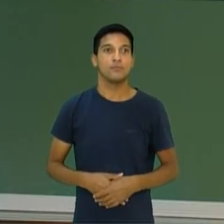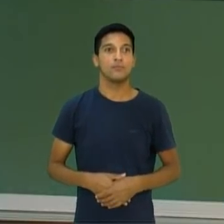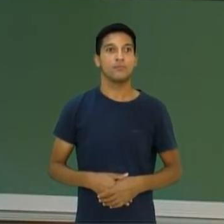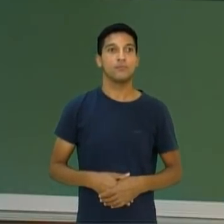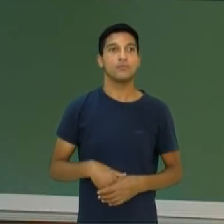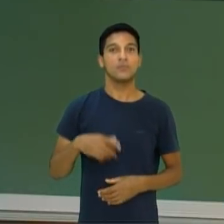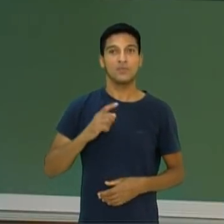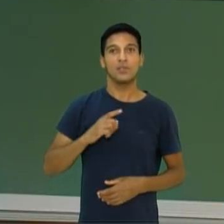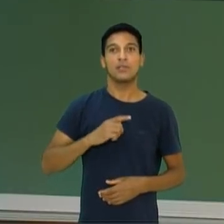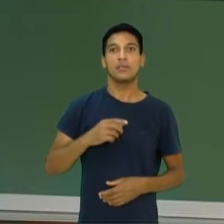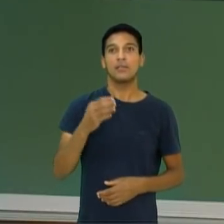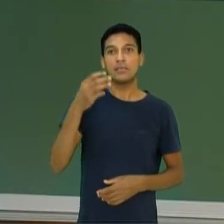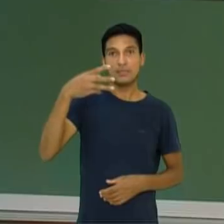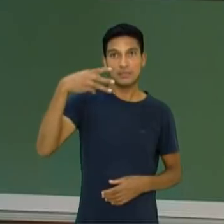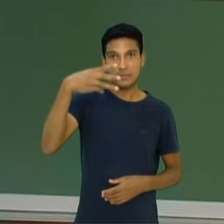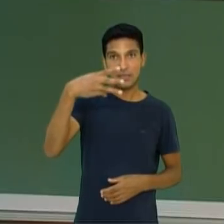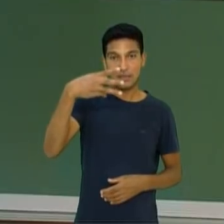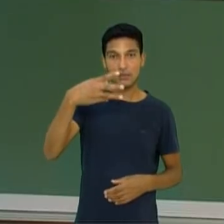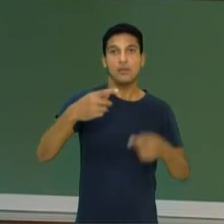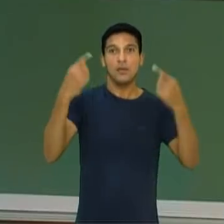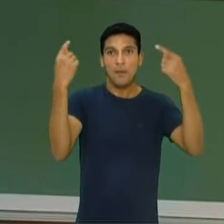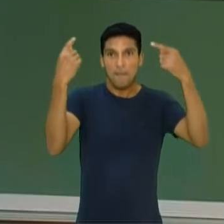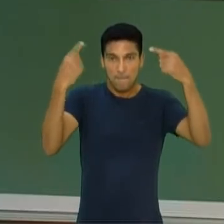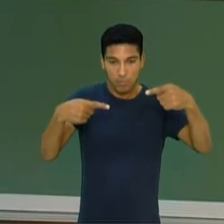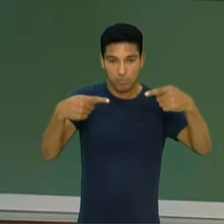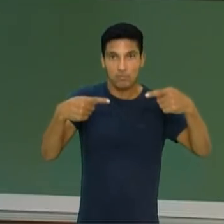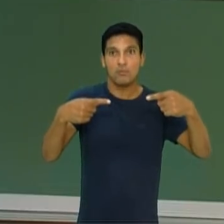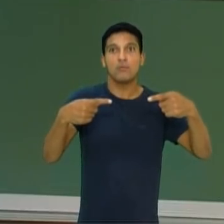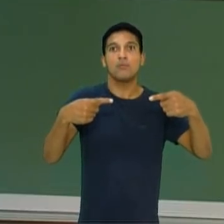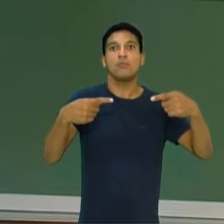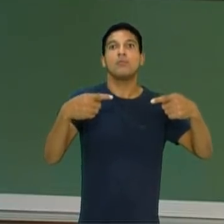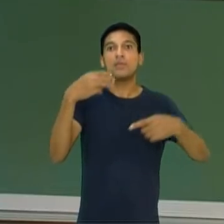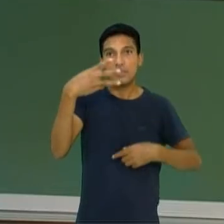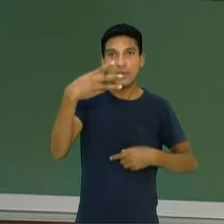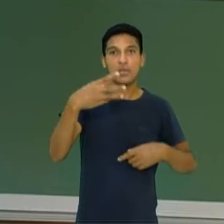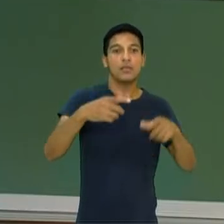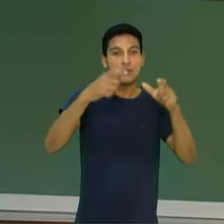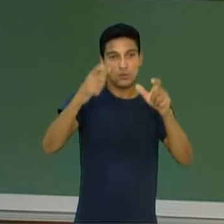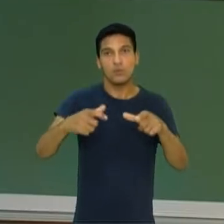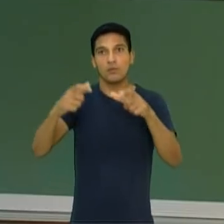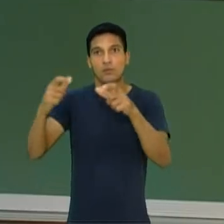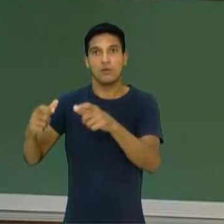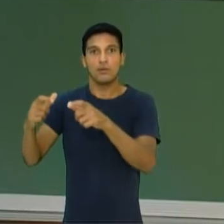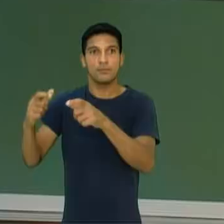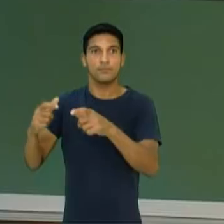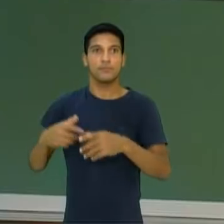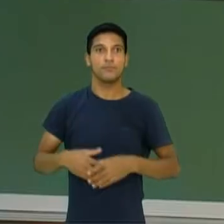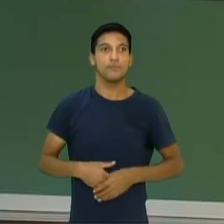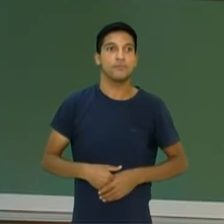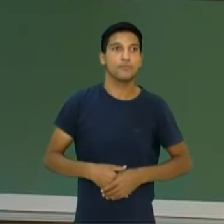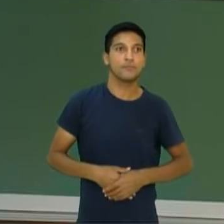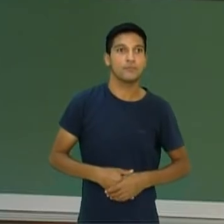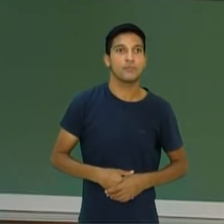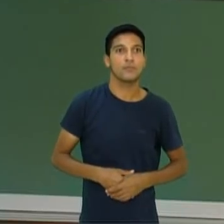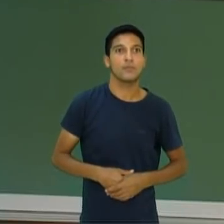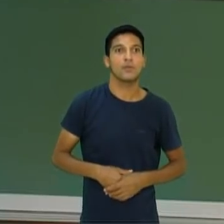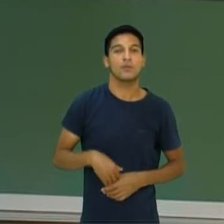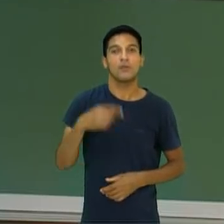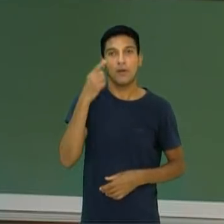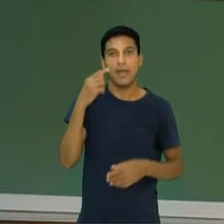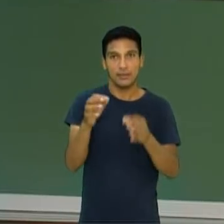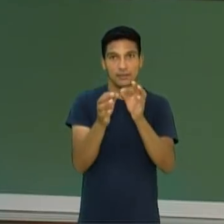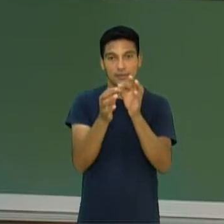provas, né, realizadas em 3 campos, e o arco é o arco mais simples, o recurvo, ele tem apenas uma corda,